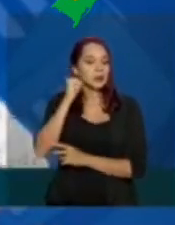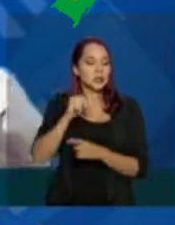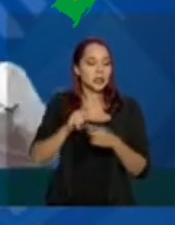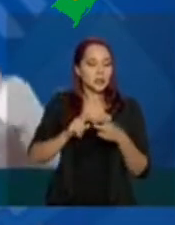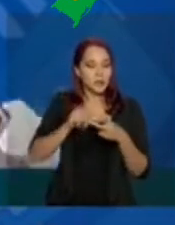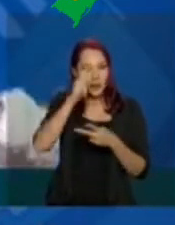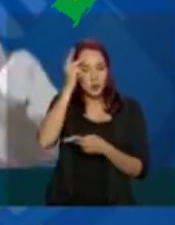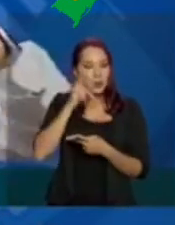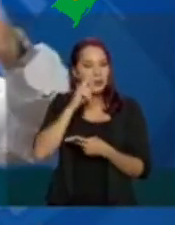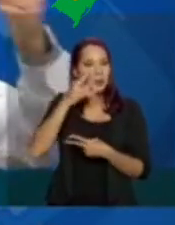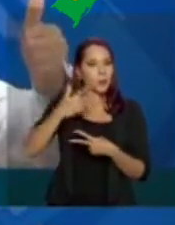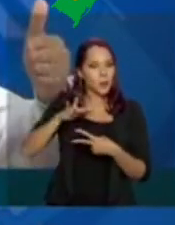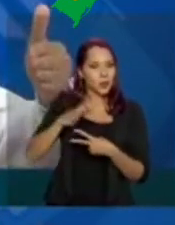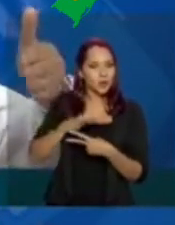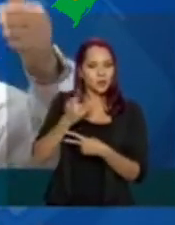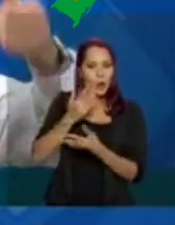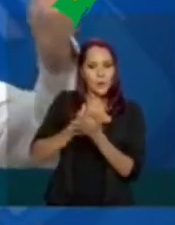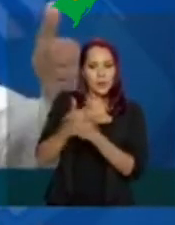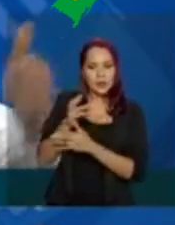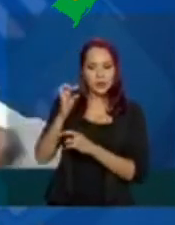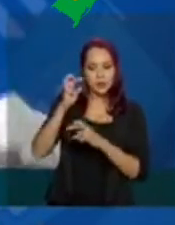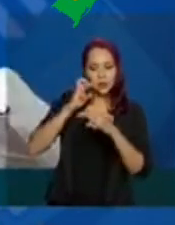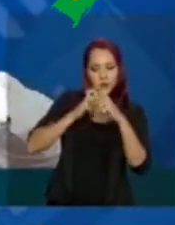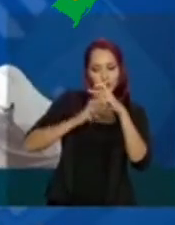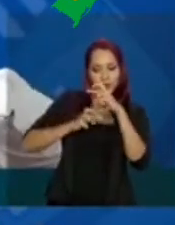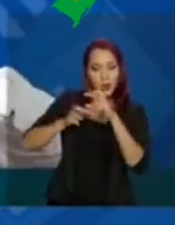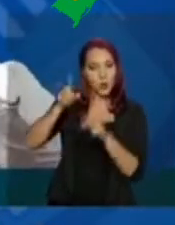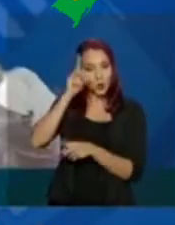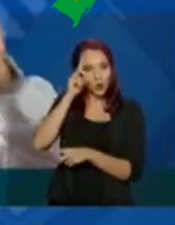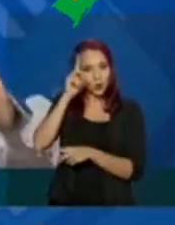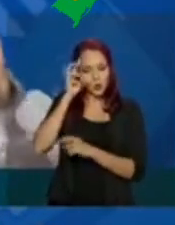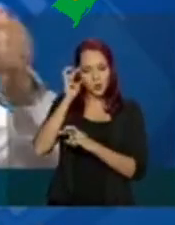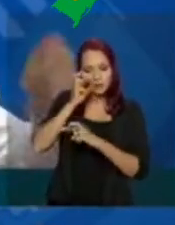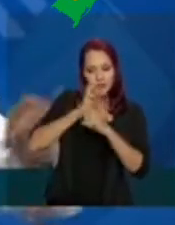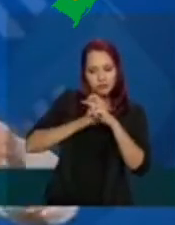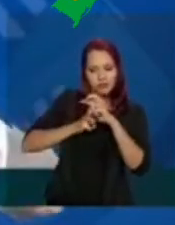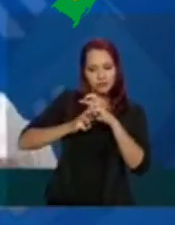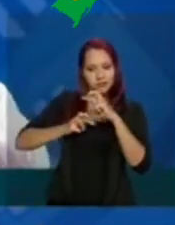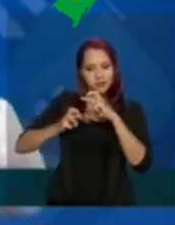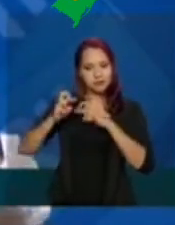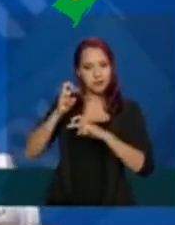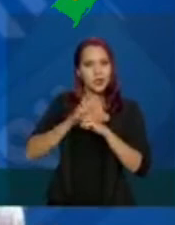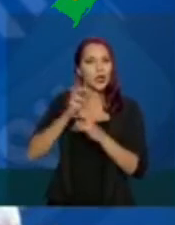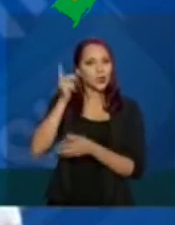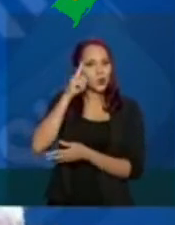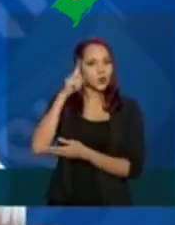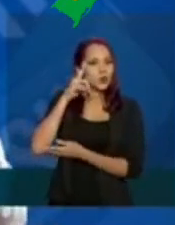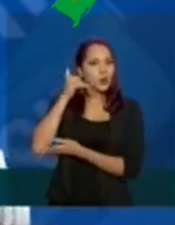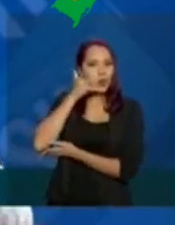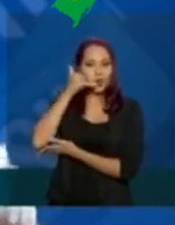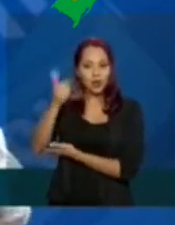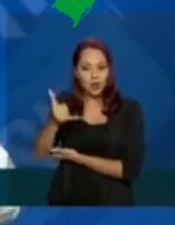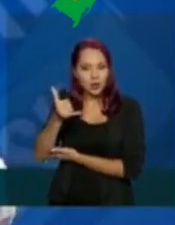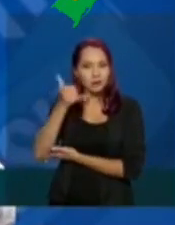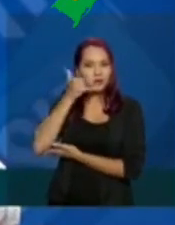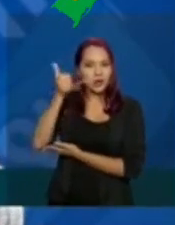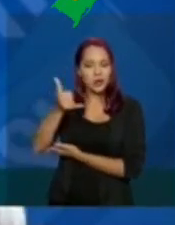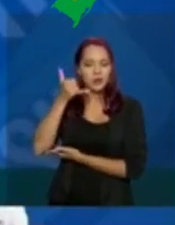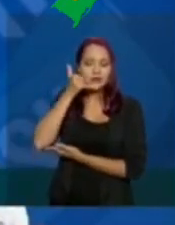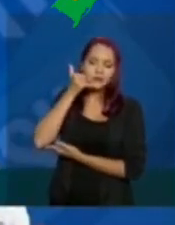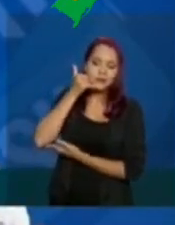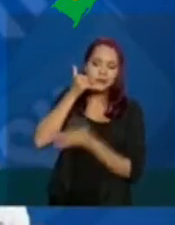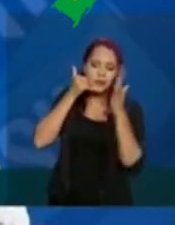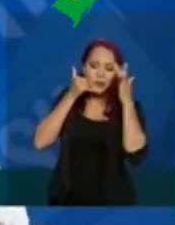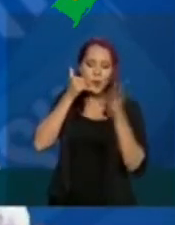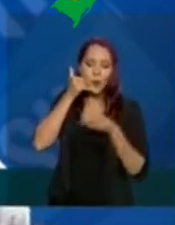ela passa a ser monitorada permanentemente. Então, ela vai receber diariamente uma ligação para saber da evolução